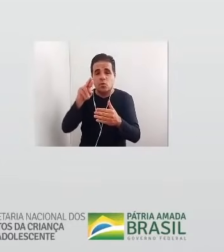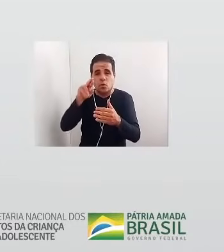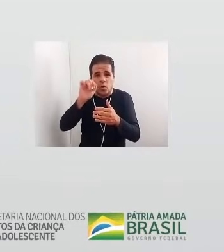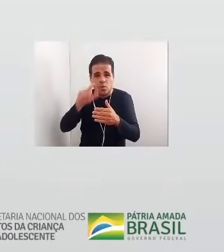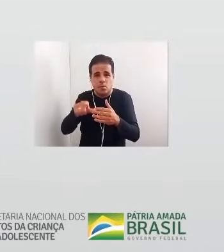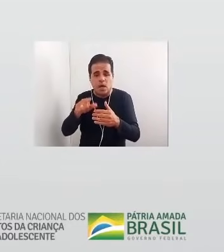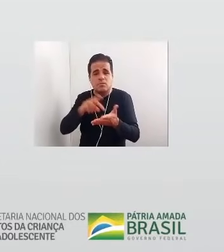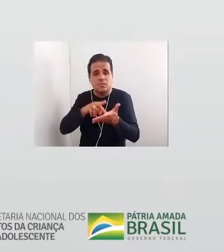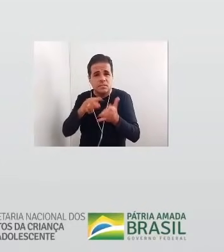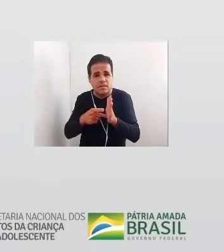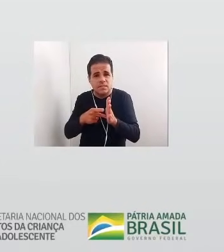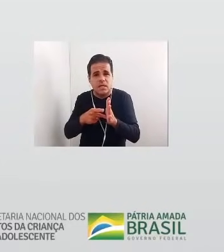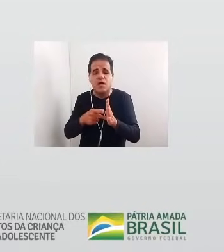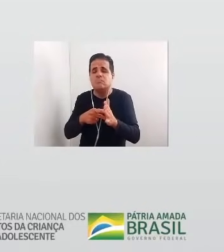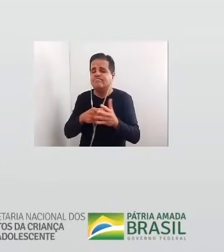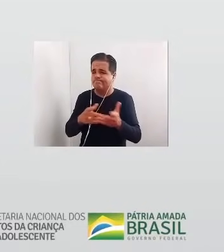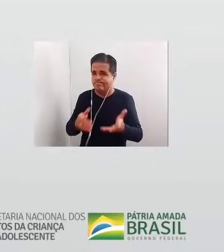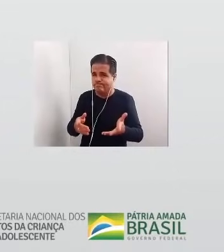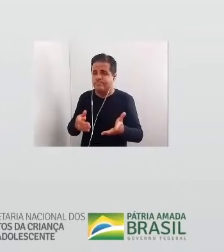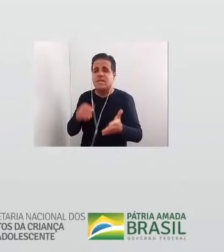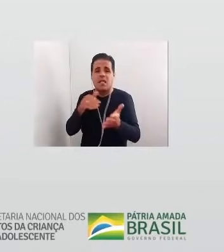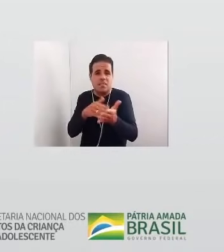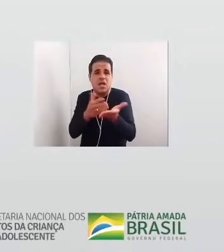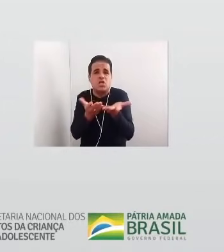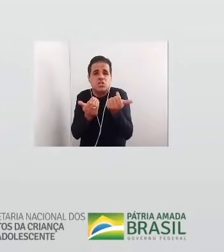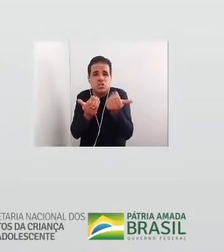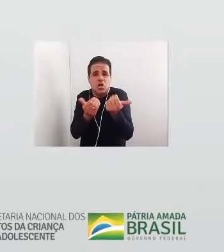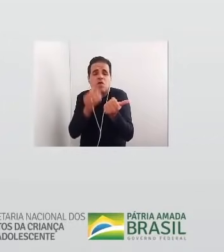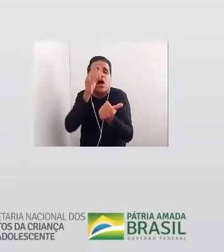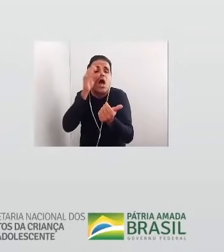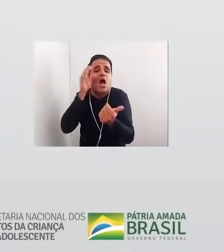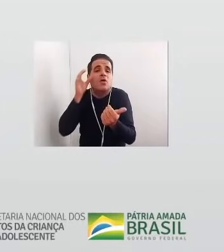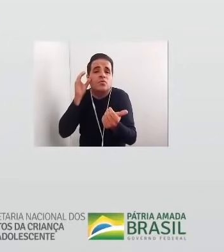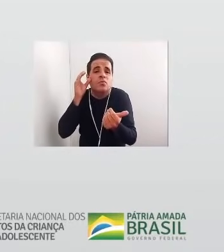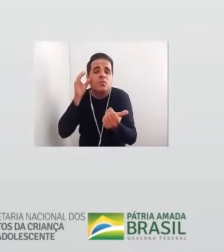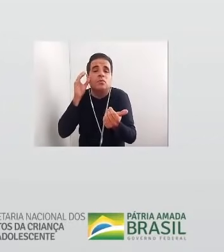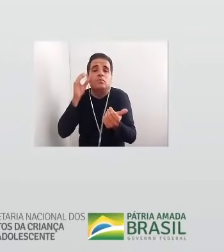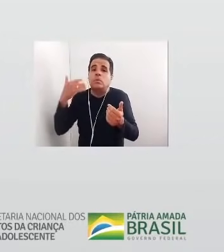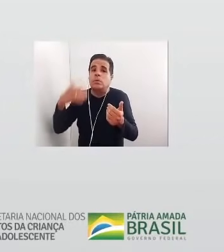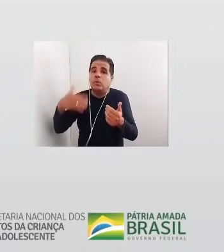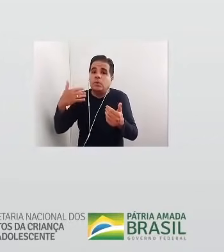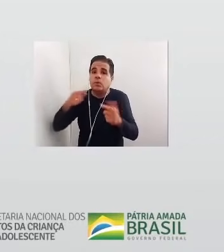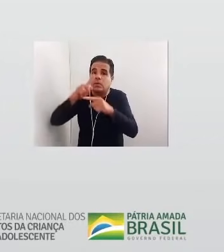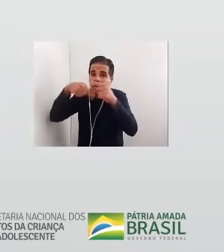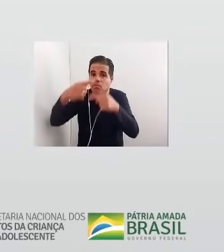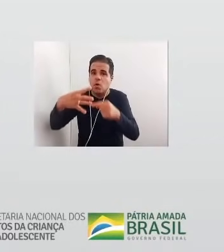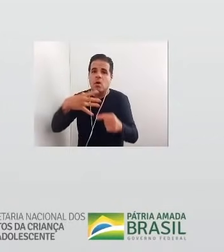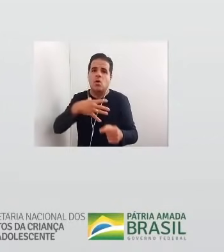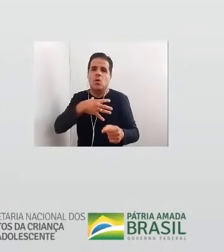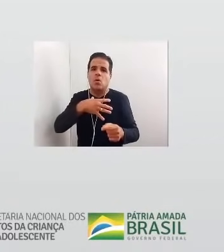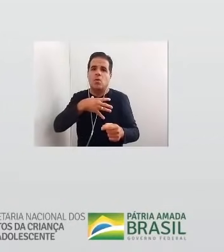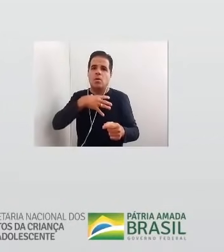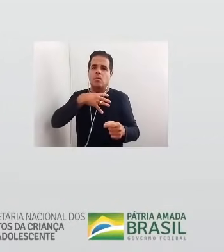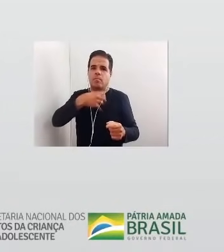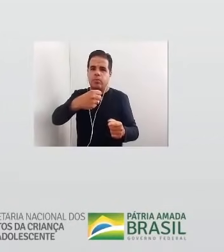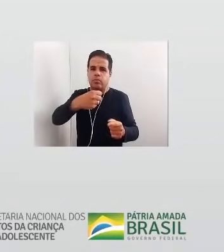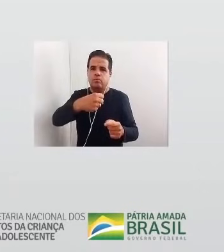sexo, e estes jovens e até mesmo os adultos, têm um índice de suicídio significativamente